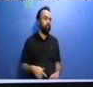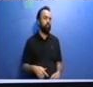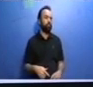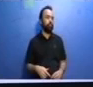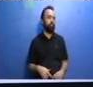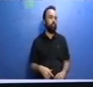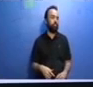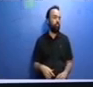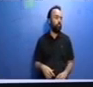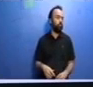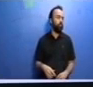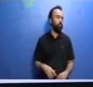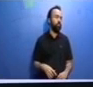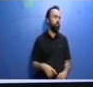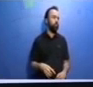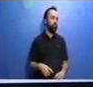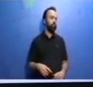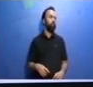de oxigênio.